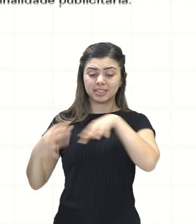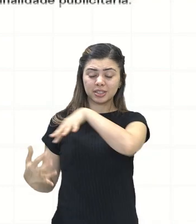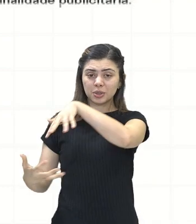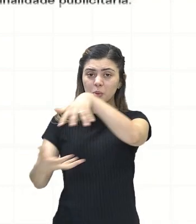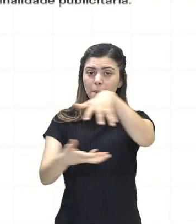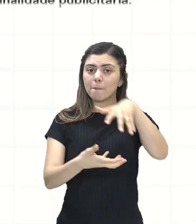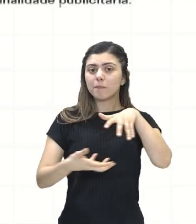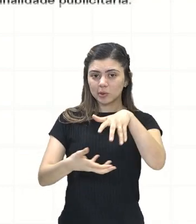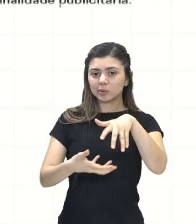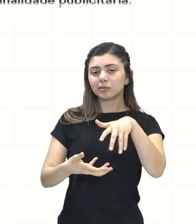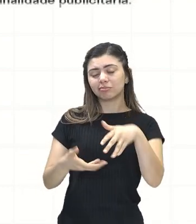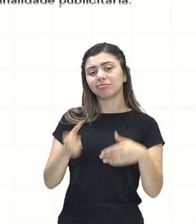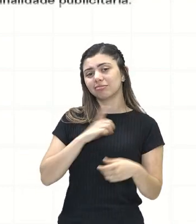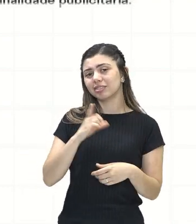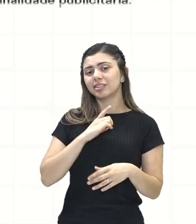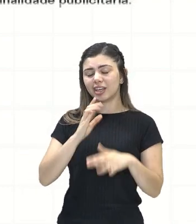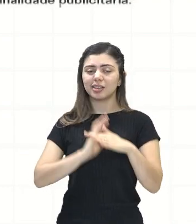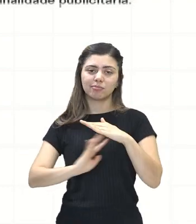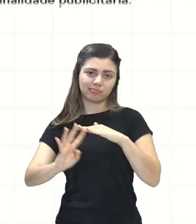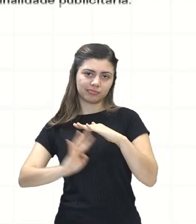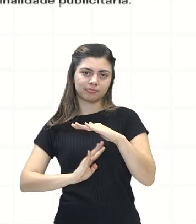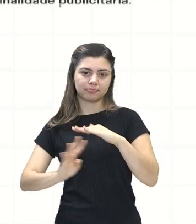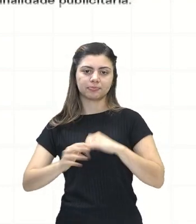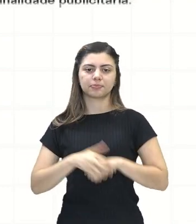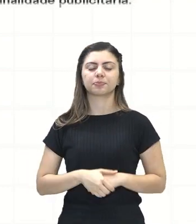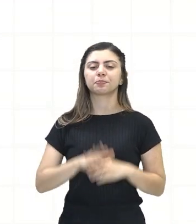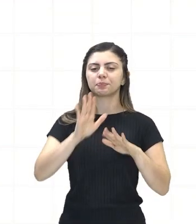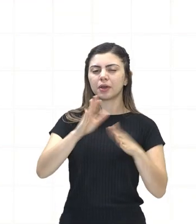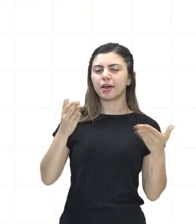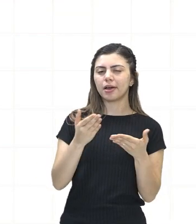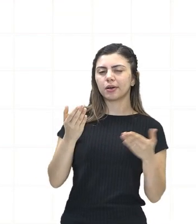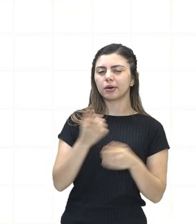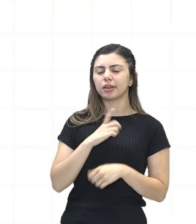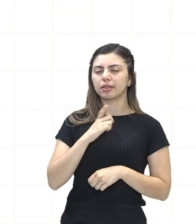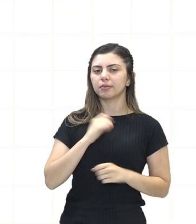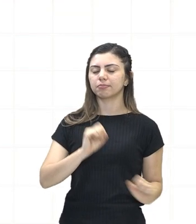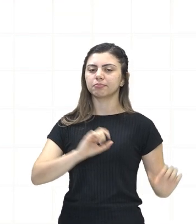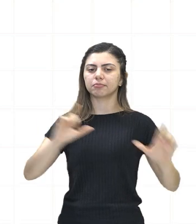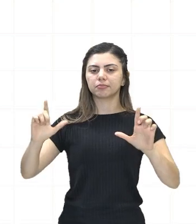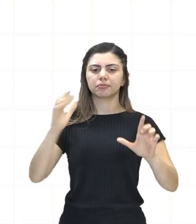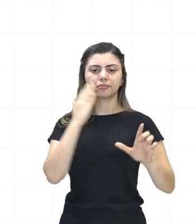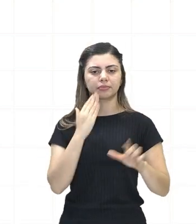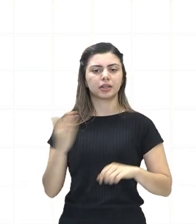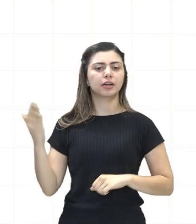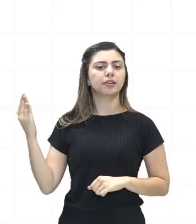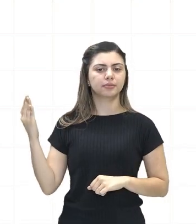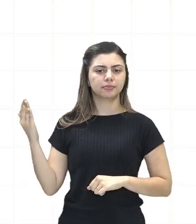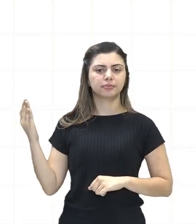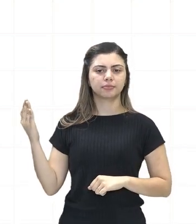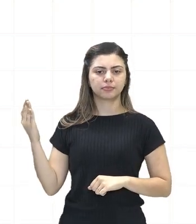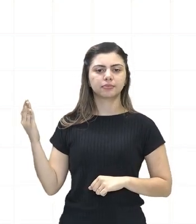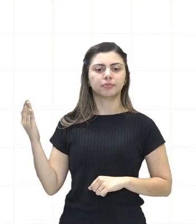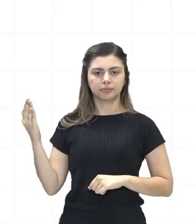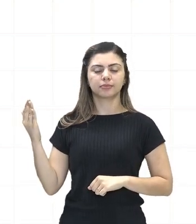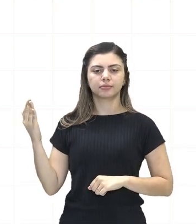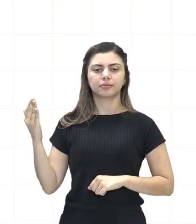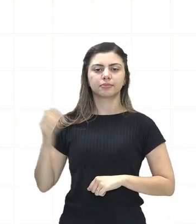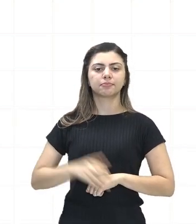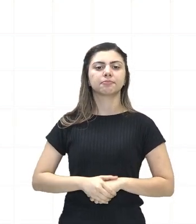condições normais, acontece isso, né? Na próxima tela, pessoal, a gente vai trazer agora alguns dados, em números